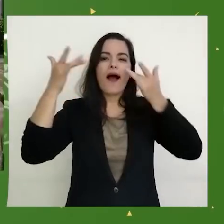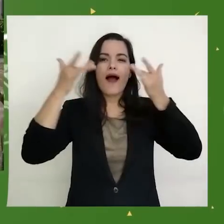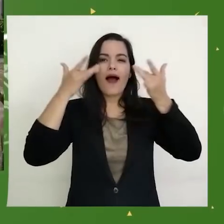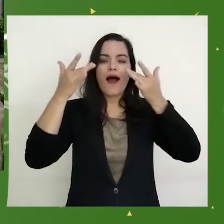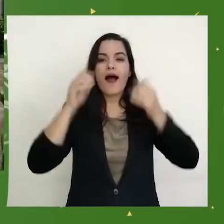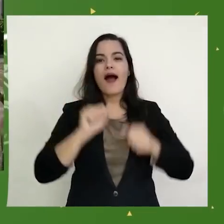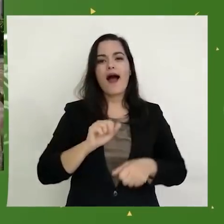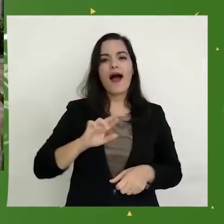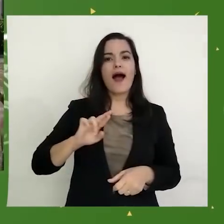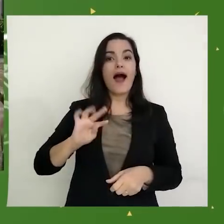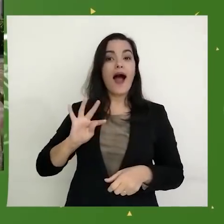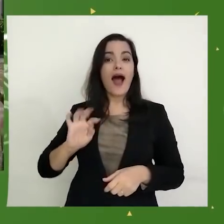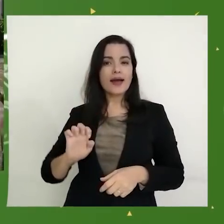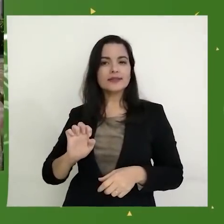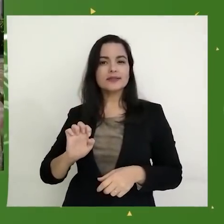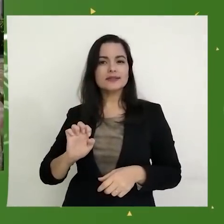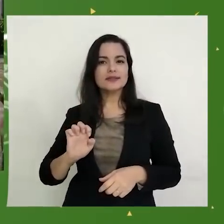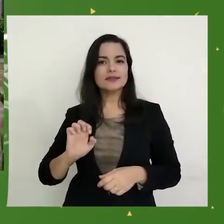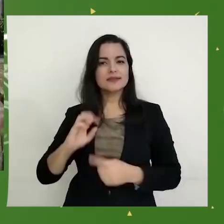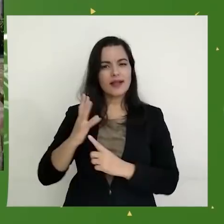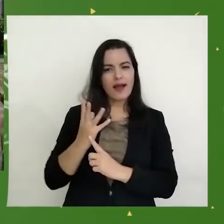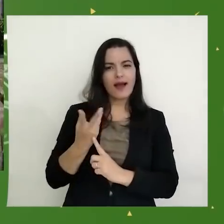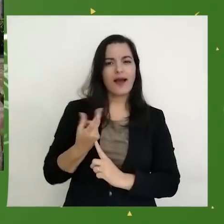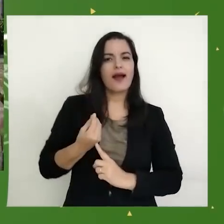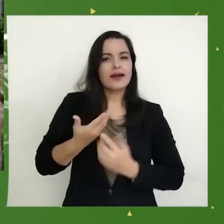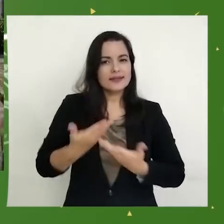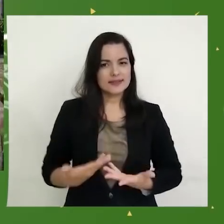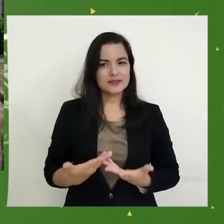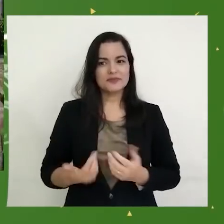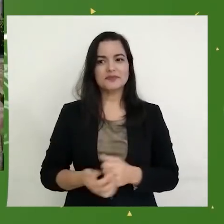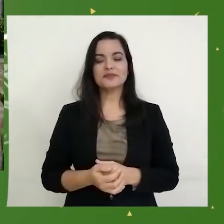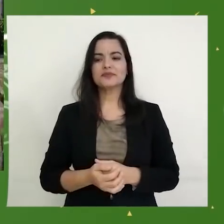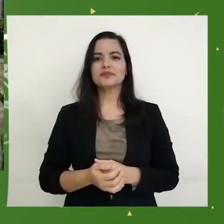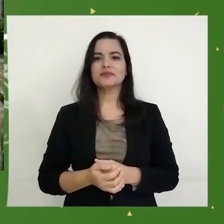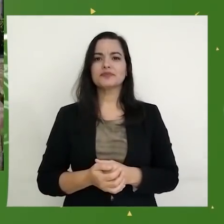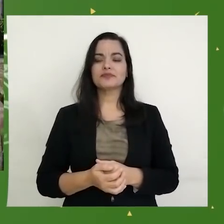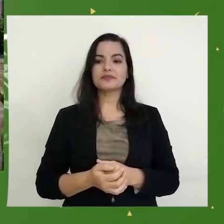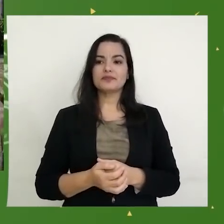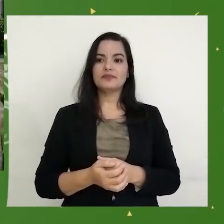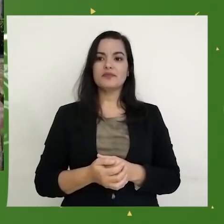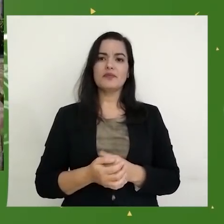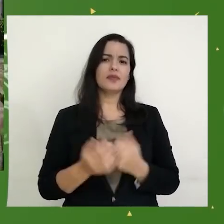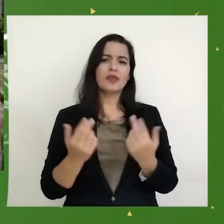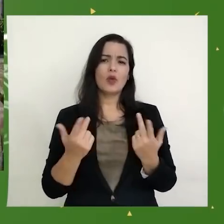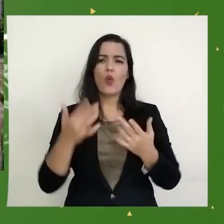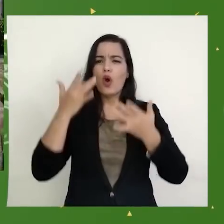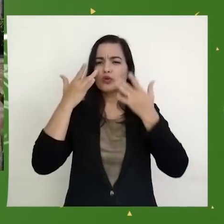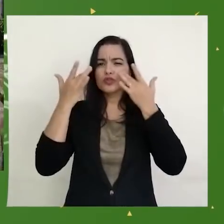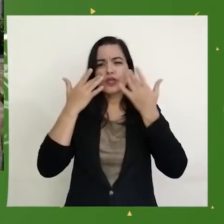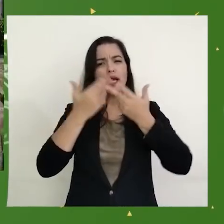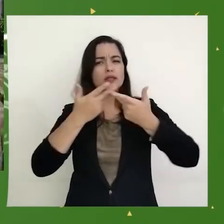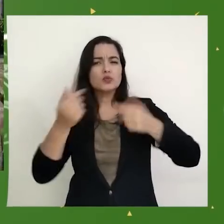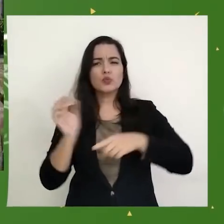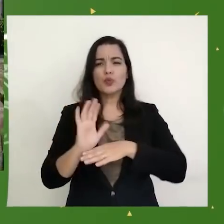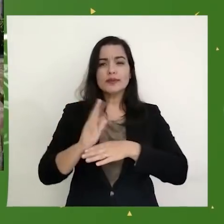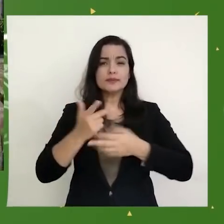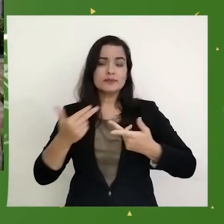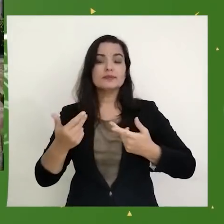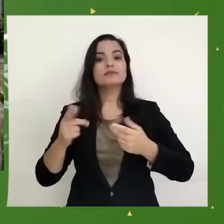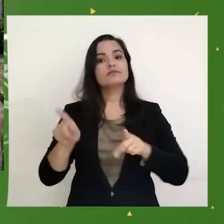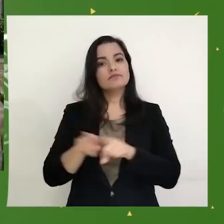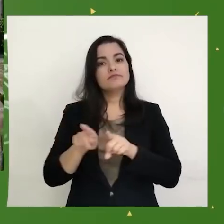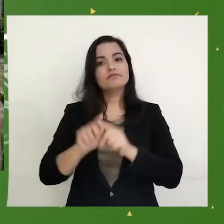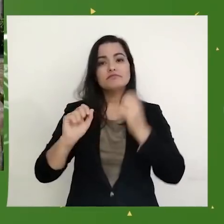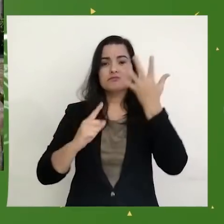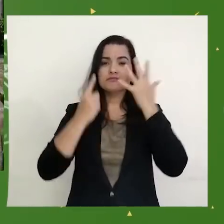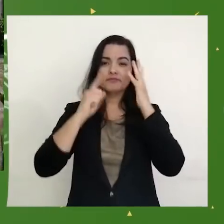Olha esse exemplo aí. Quem sabe qual é esse lugar? Ah, eu tenho certeza que alguns de vocês estão com